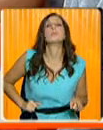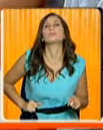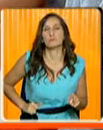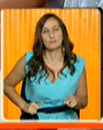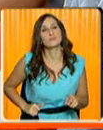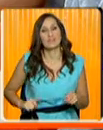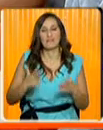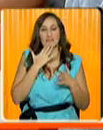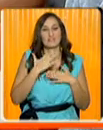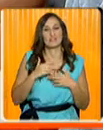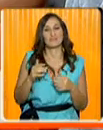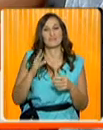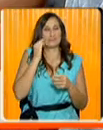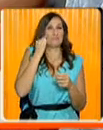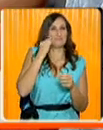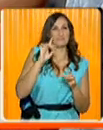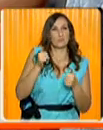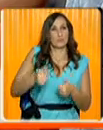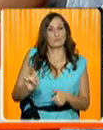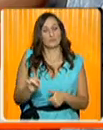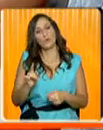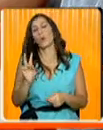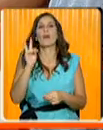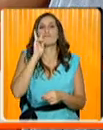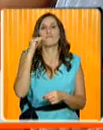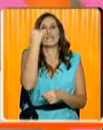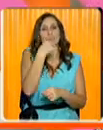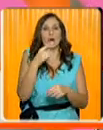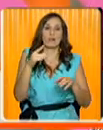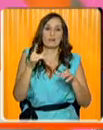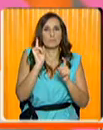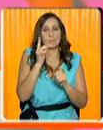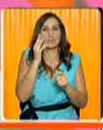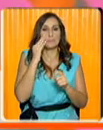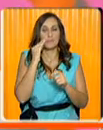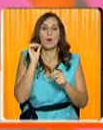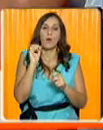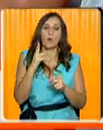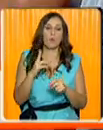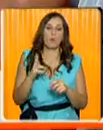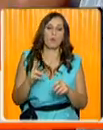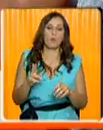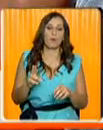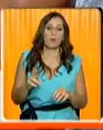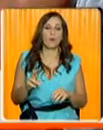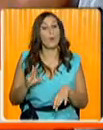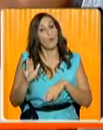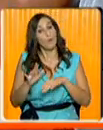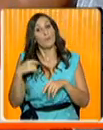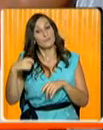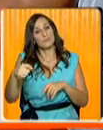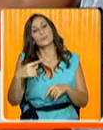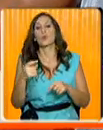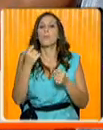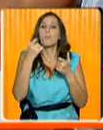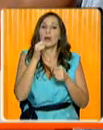desleixo e é incomodativo. Então se assume a barba como visual... Sim. Exatamente, é? Exatamente. Sim. Ou faz todos os dias. Com pouca